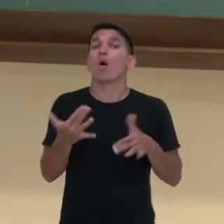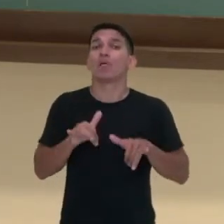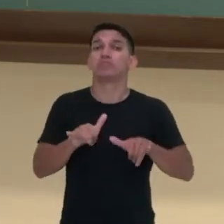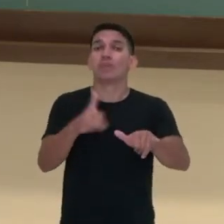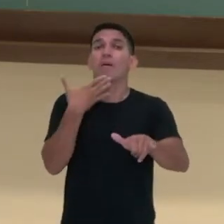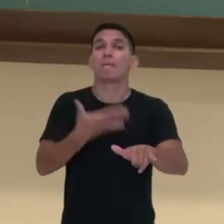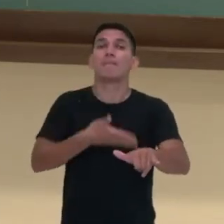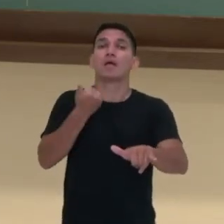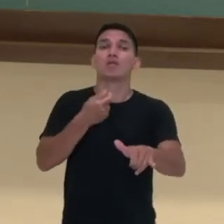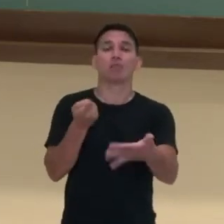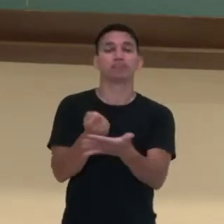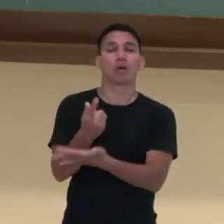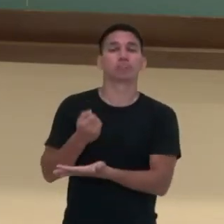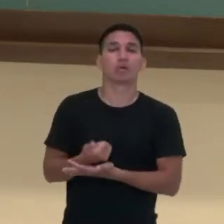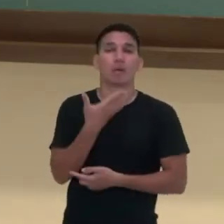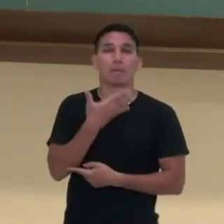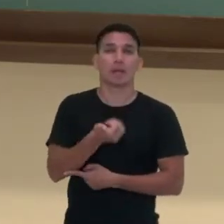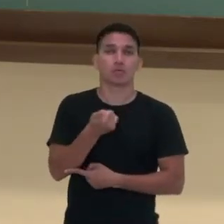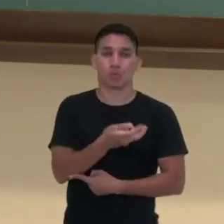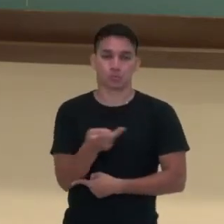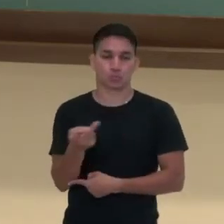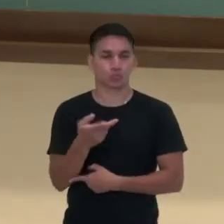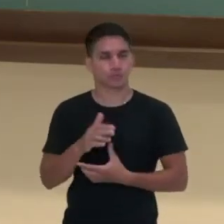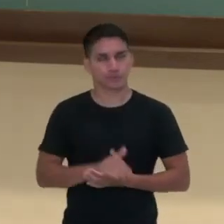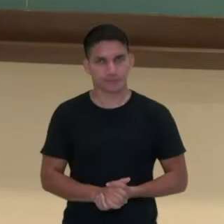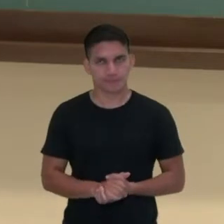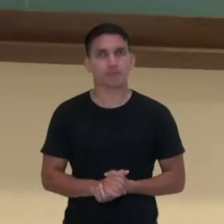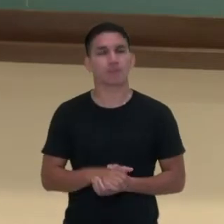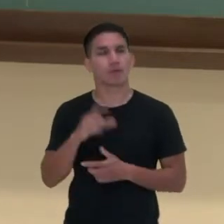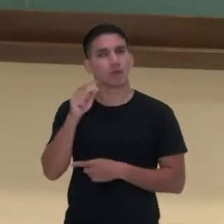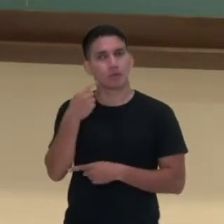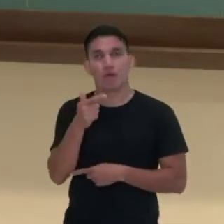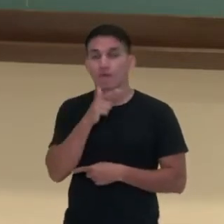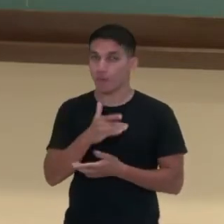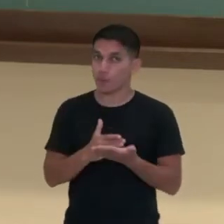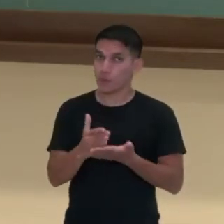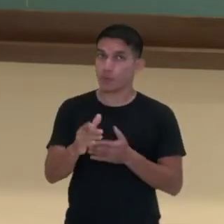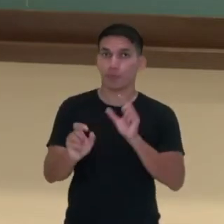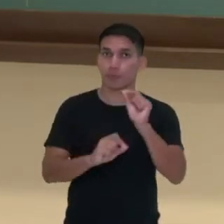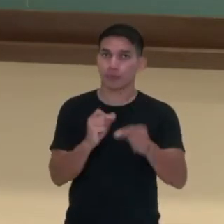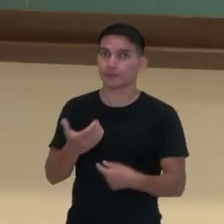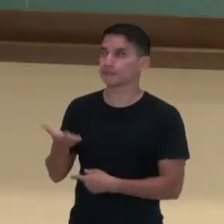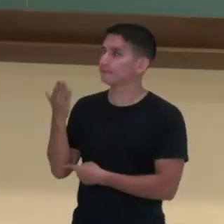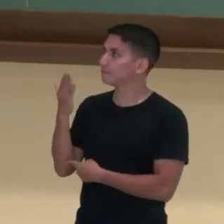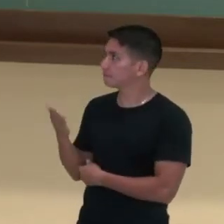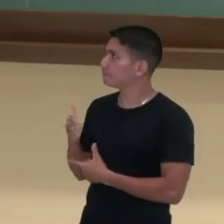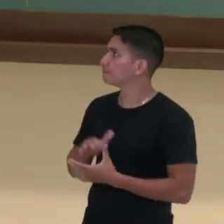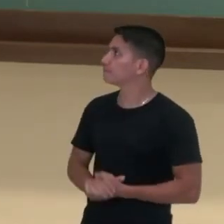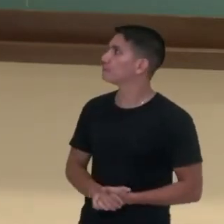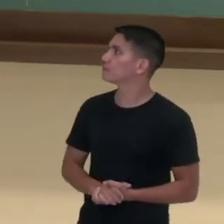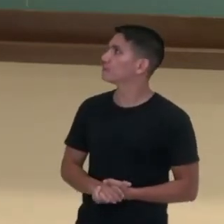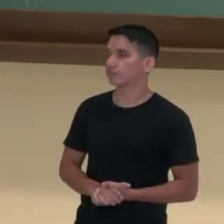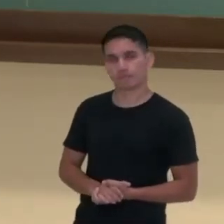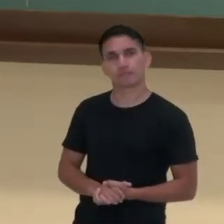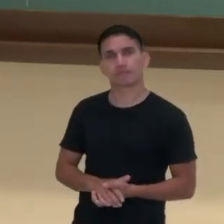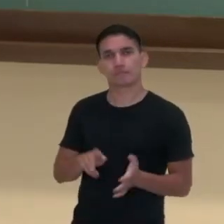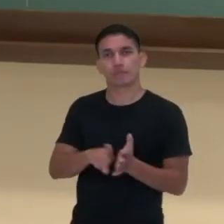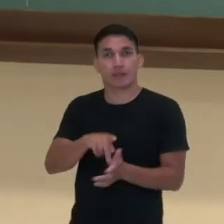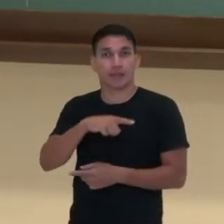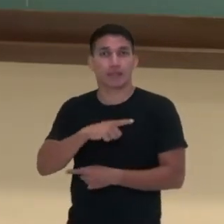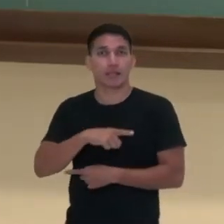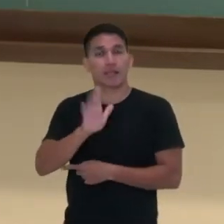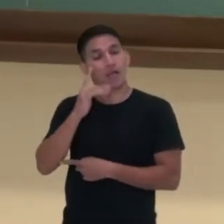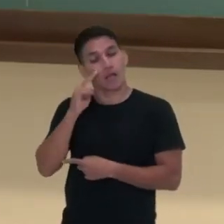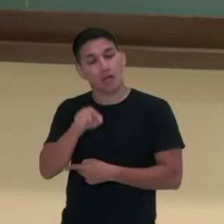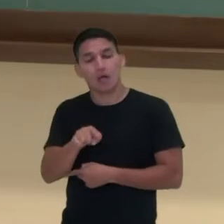melhor supermercado para fazer as compras para os 2 abrigos. Então, vamos começar, pessoal. Então, olha só. Para o abrigo